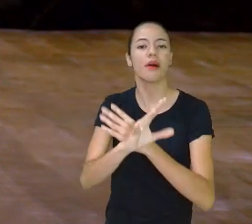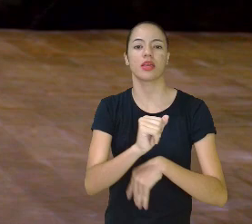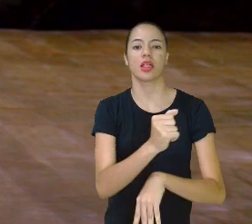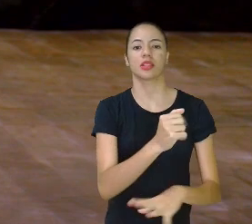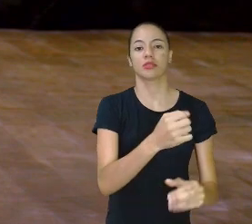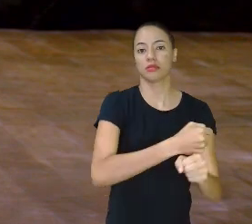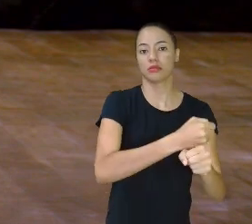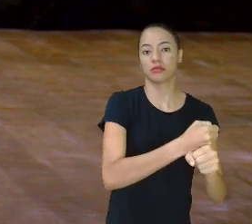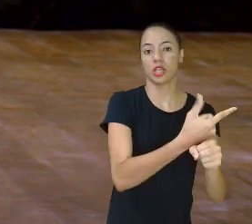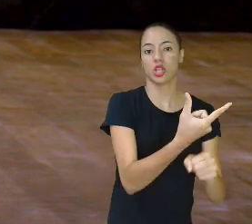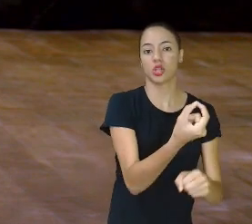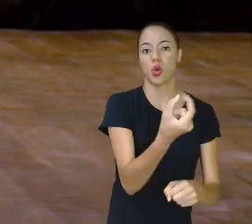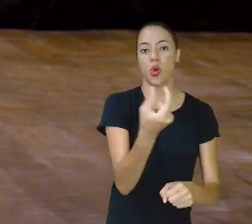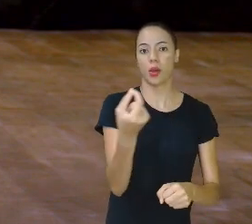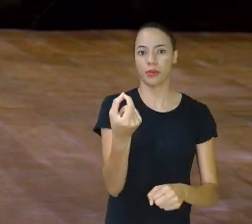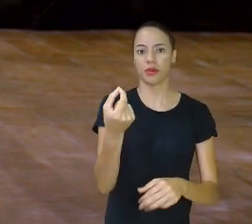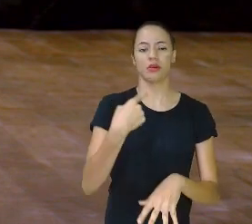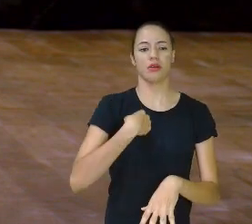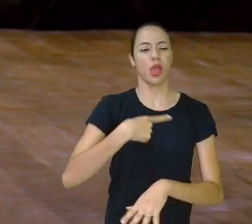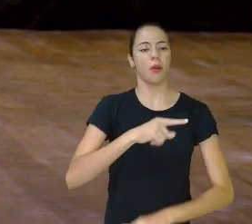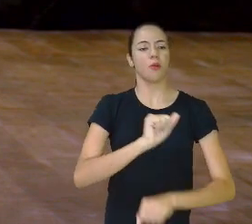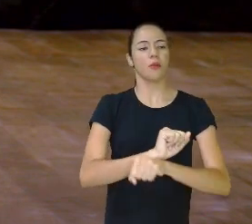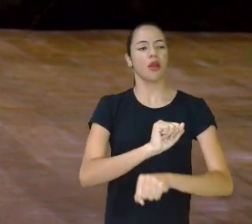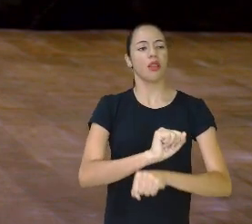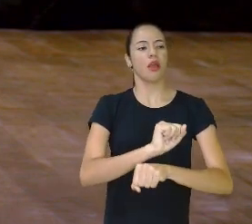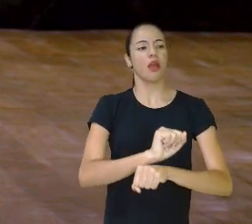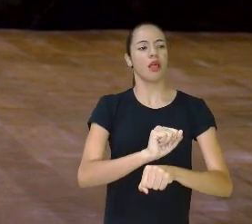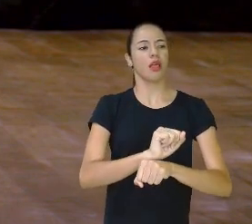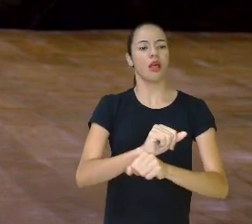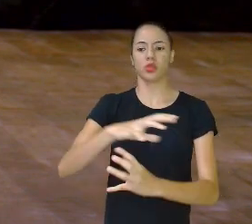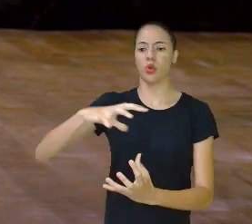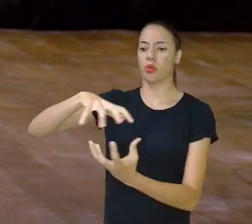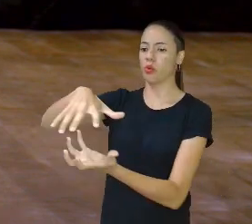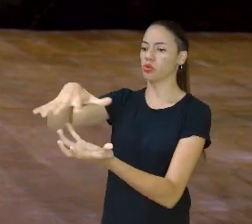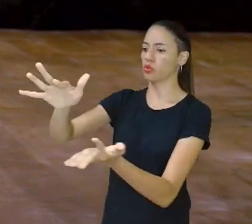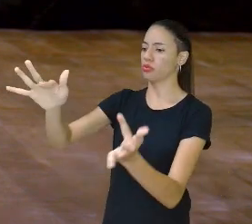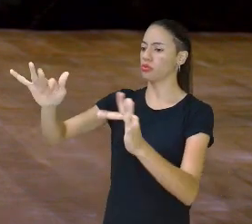E eu fiquei um tempão só esperando o fim do mundo.